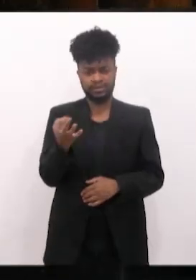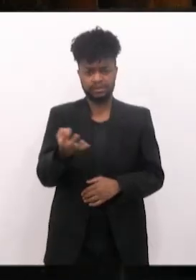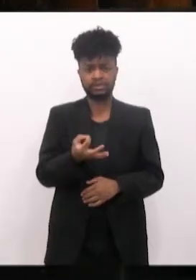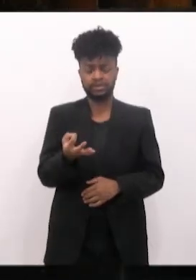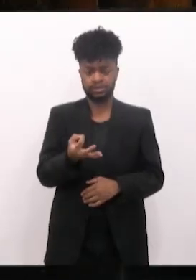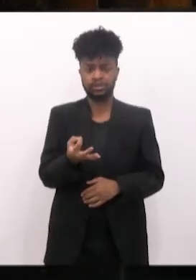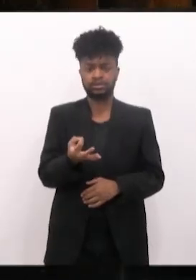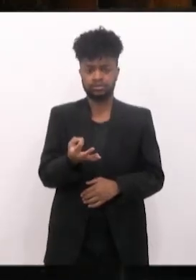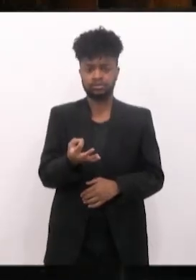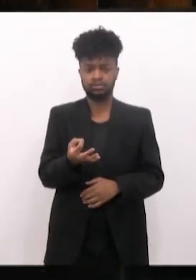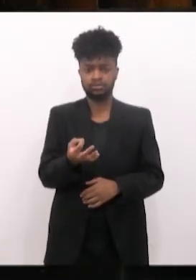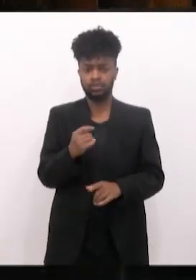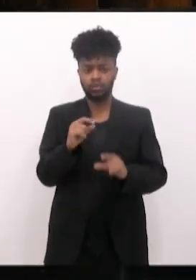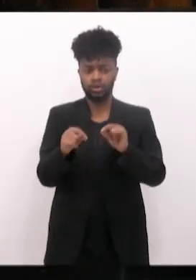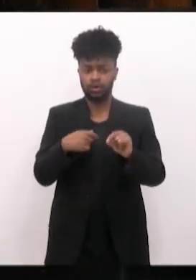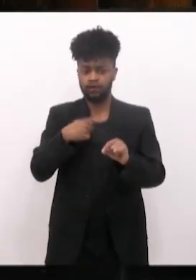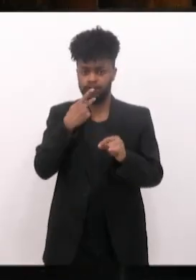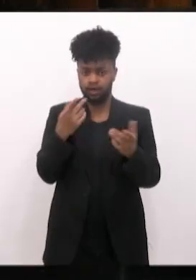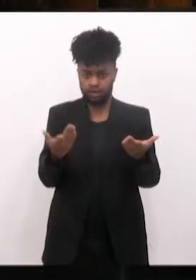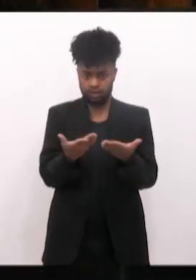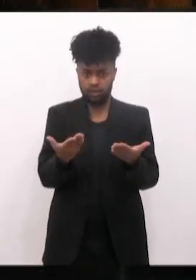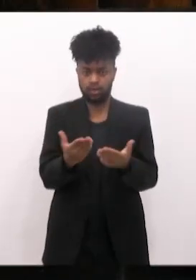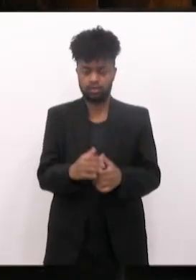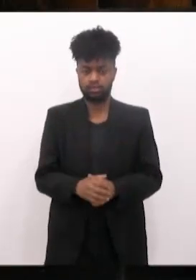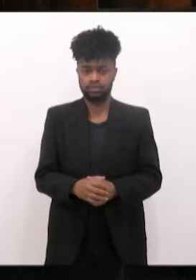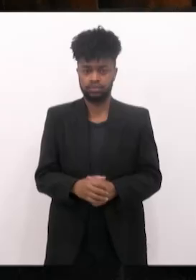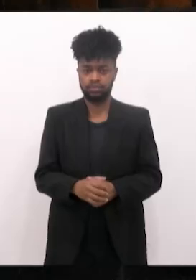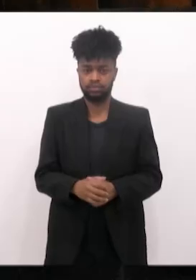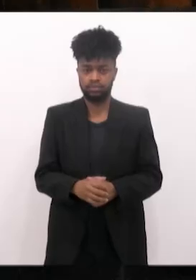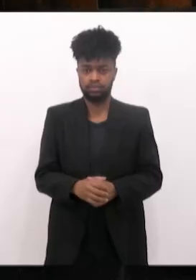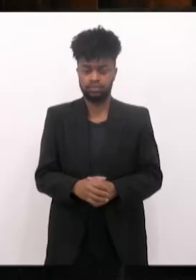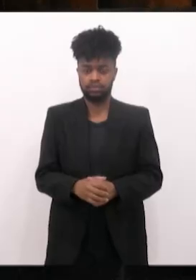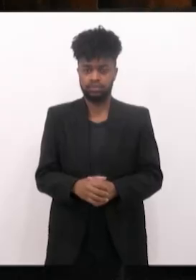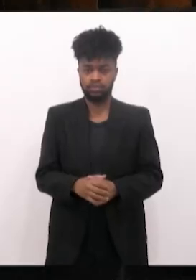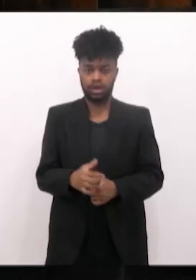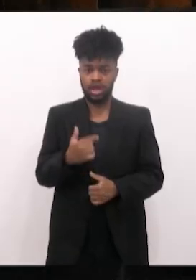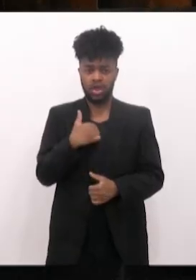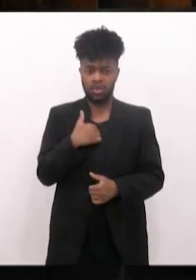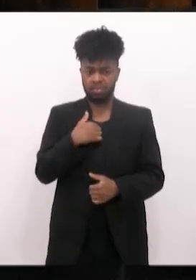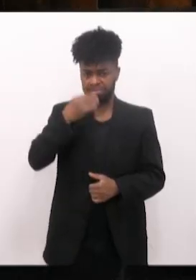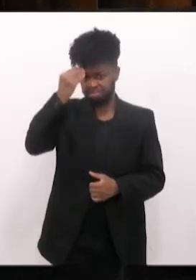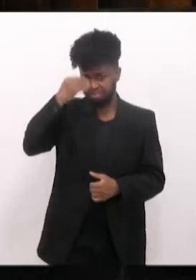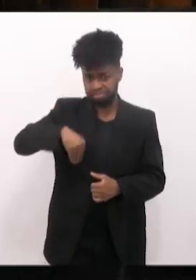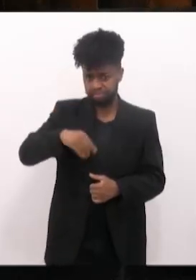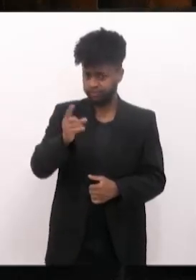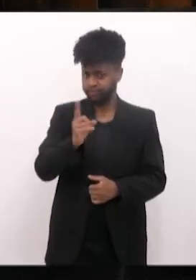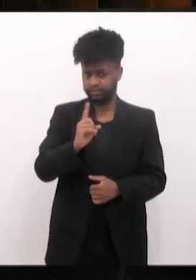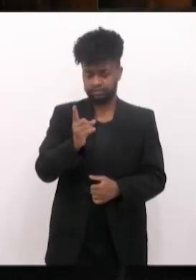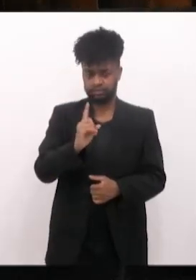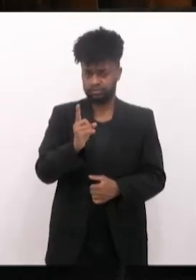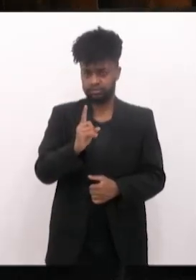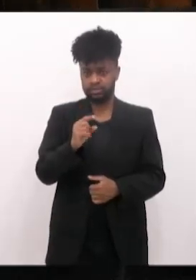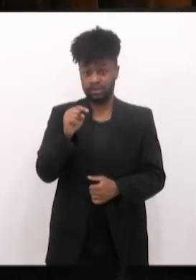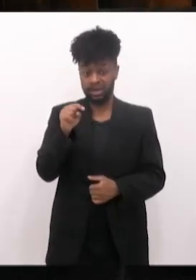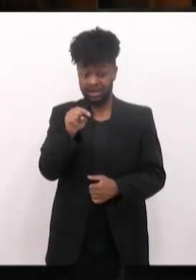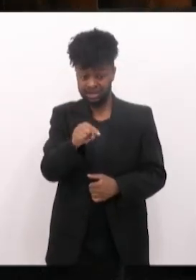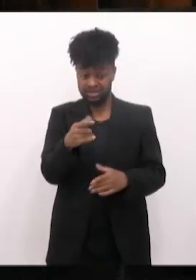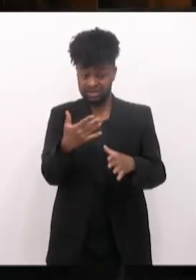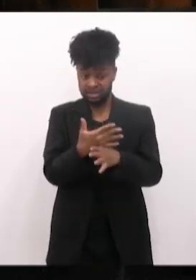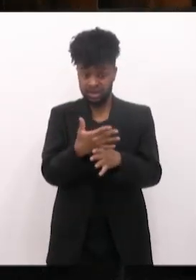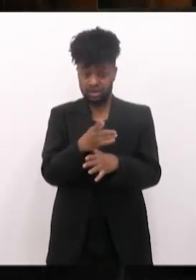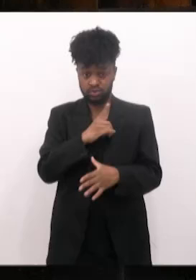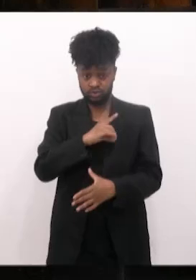certeza do que eu estou falando. Não vou retroceder. A cidade de Duque